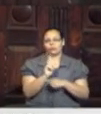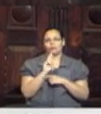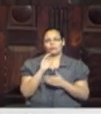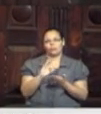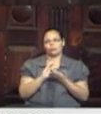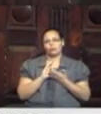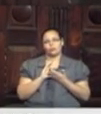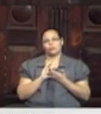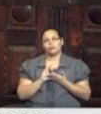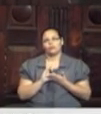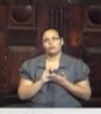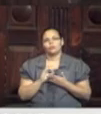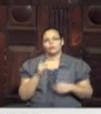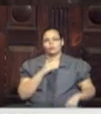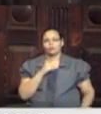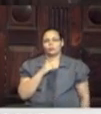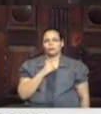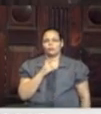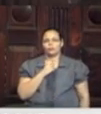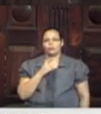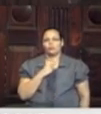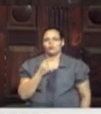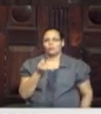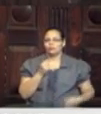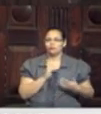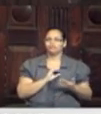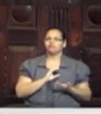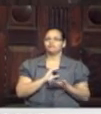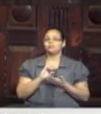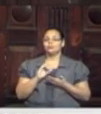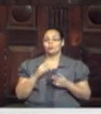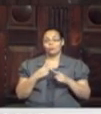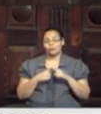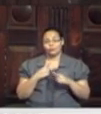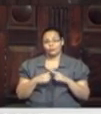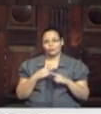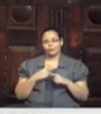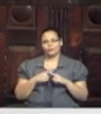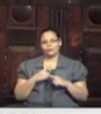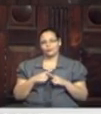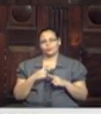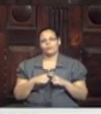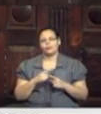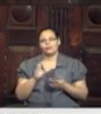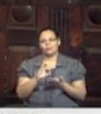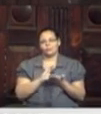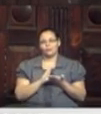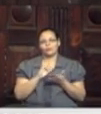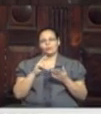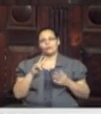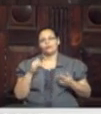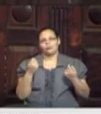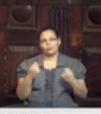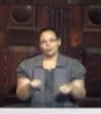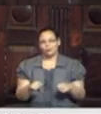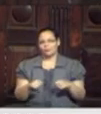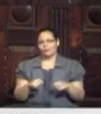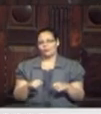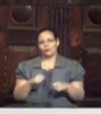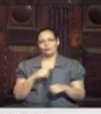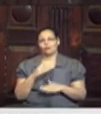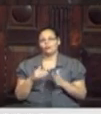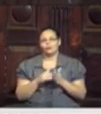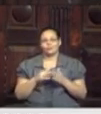empréstimos, passa a ter condições de investimento, porque a receita cobrirá todas